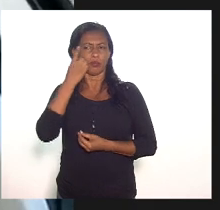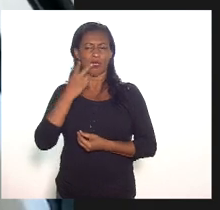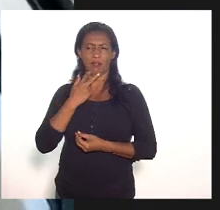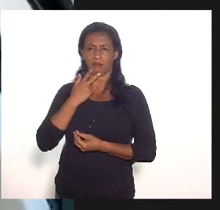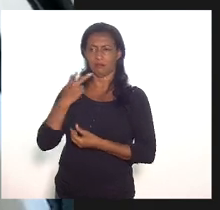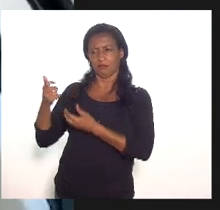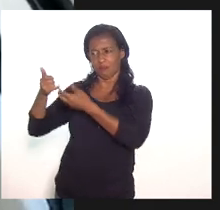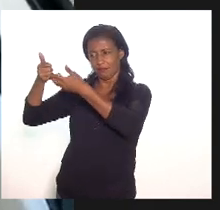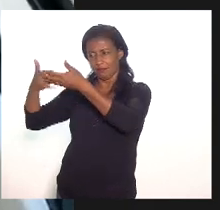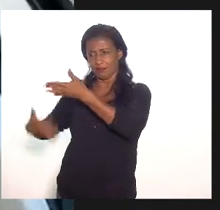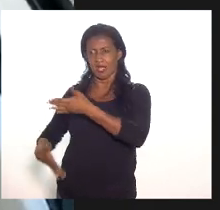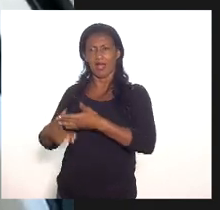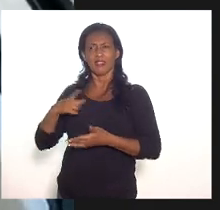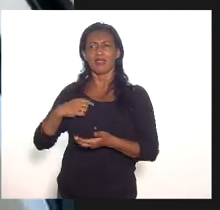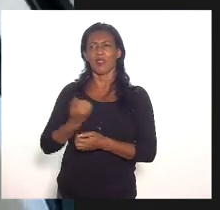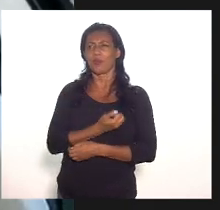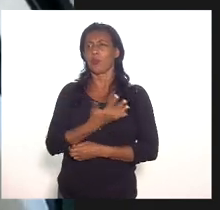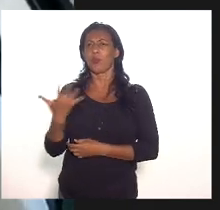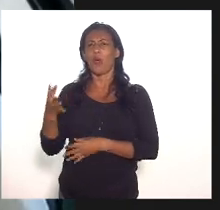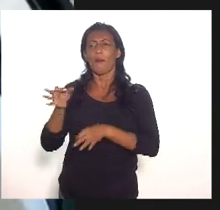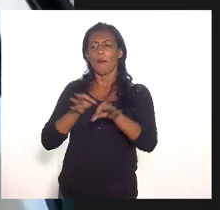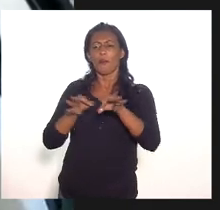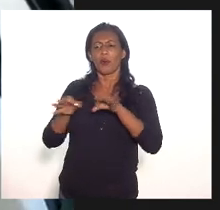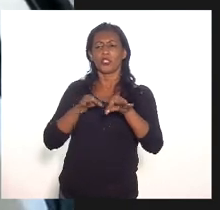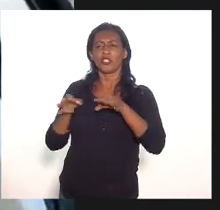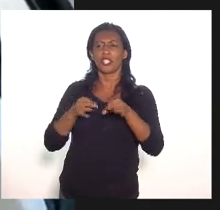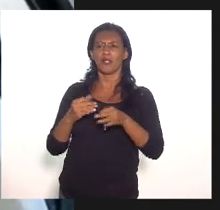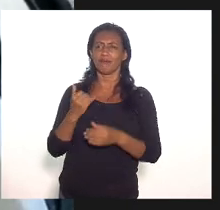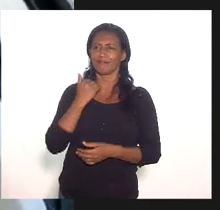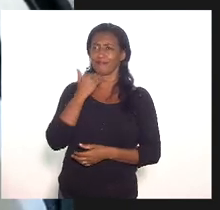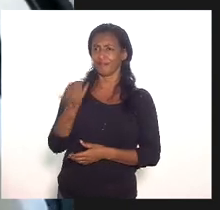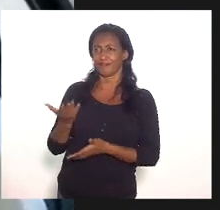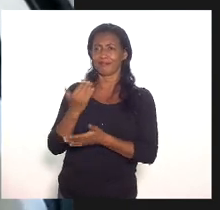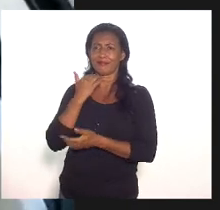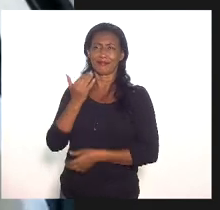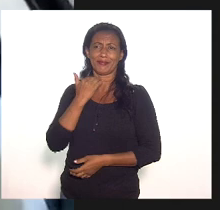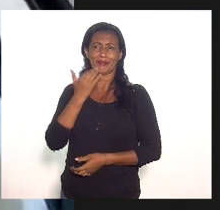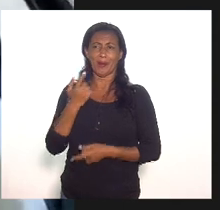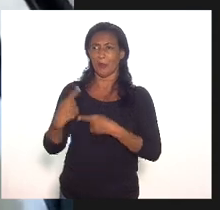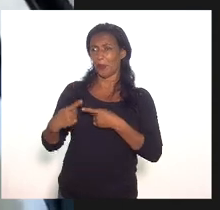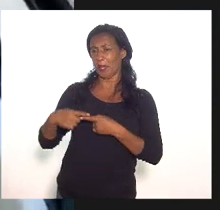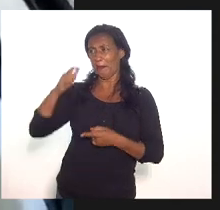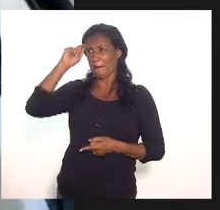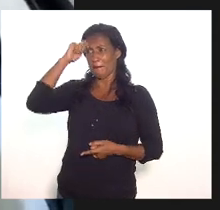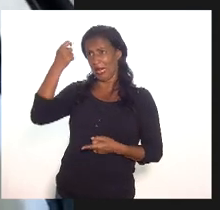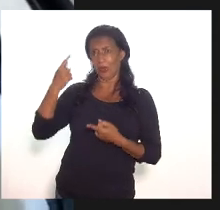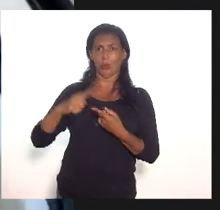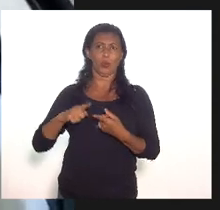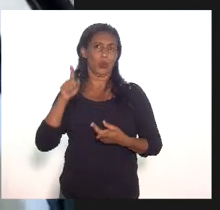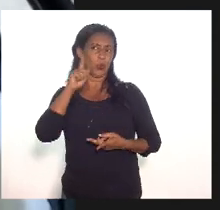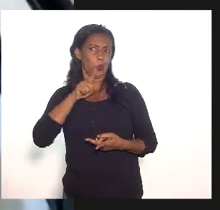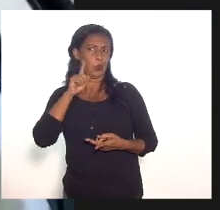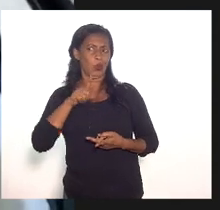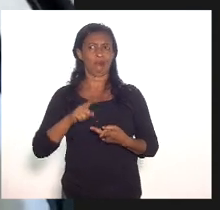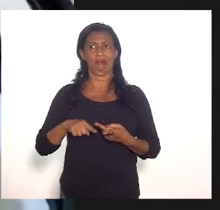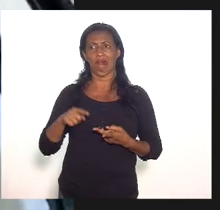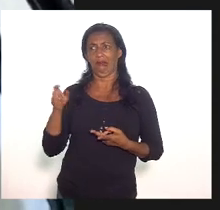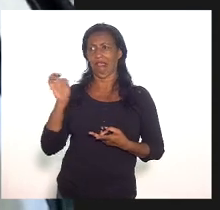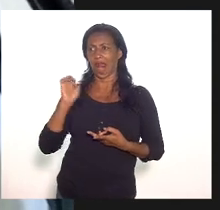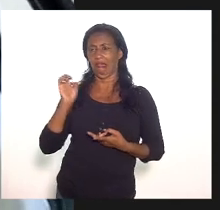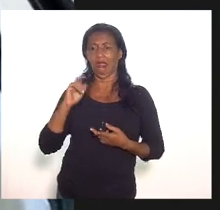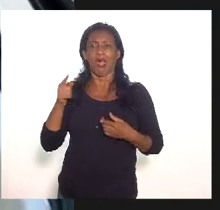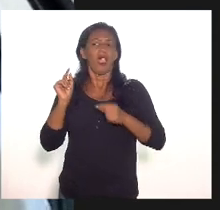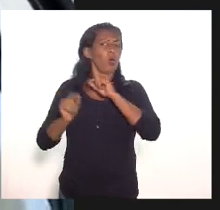projetos que não servem para absolutamente nada. Simplesmente porque o preto, o pardo, o homossexual virou